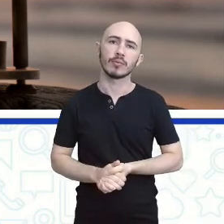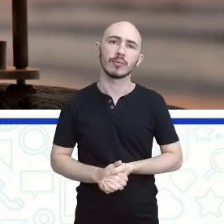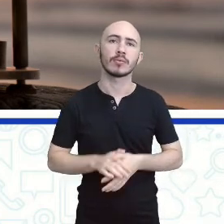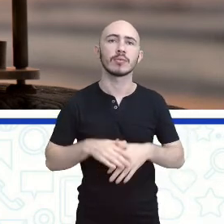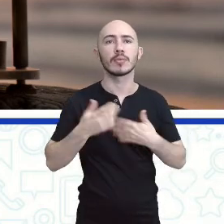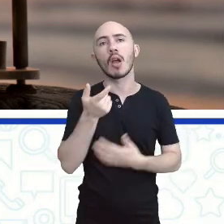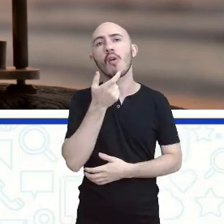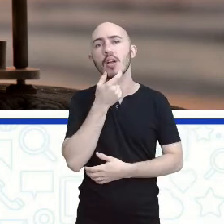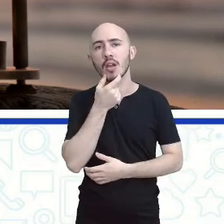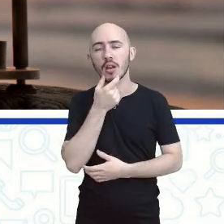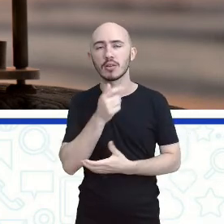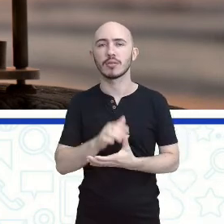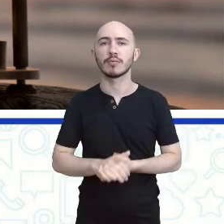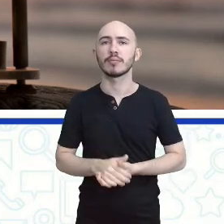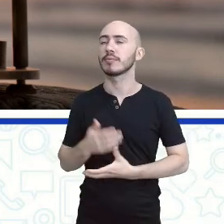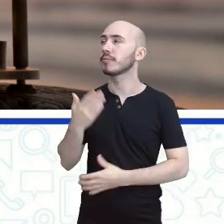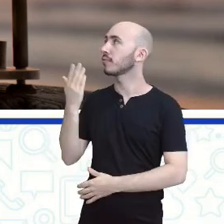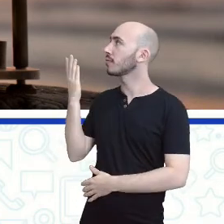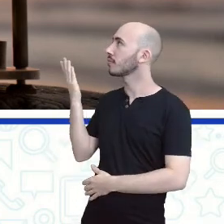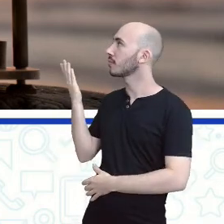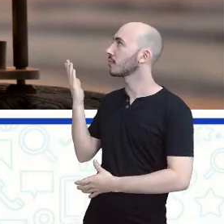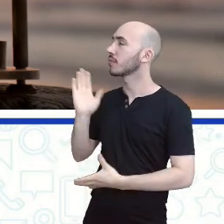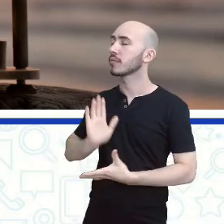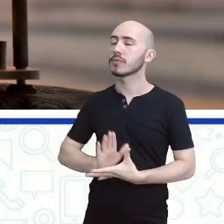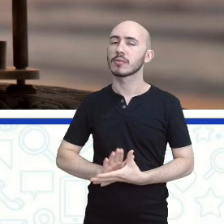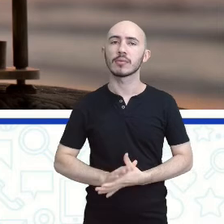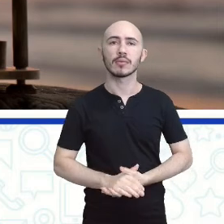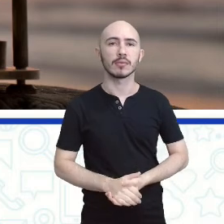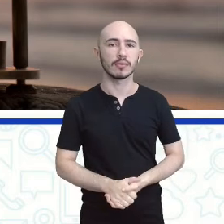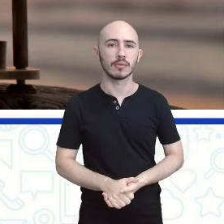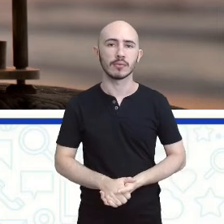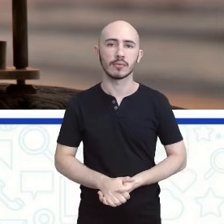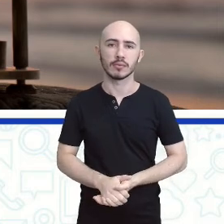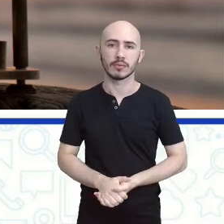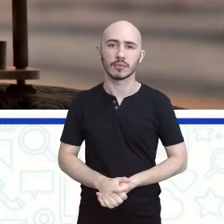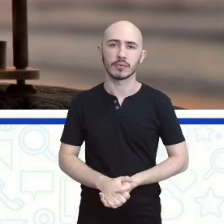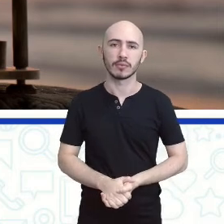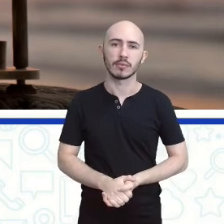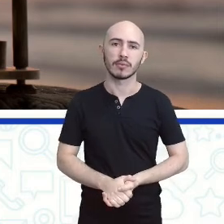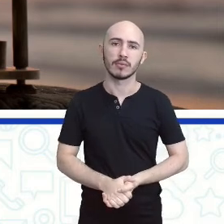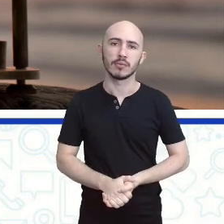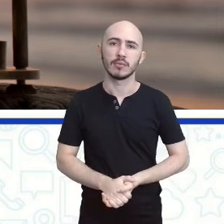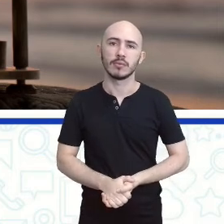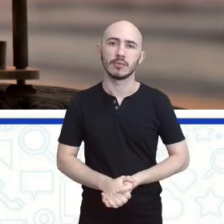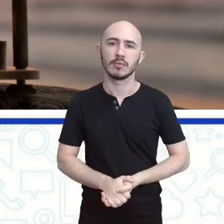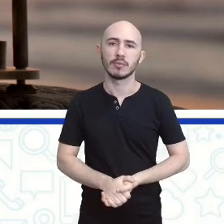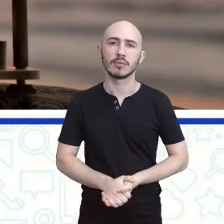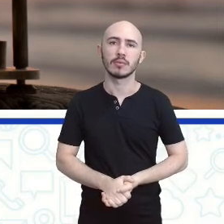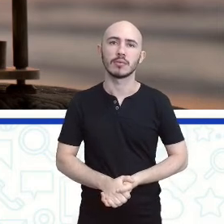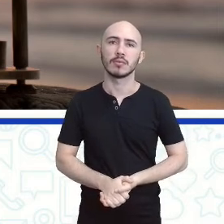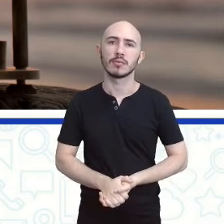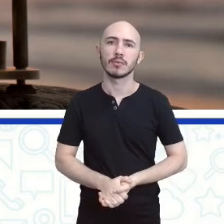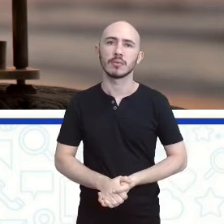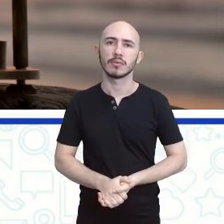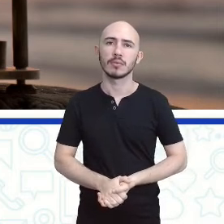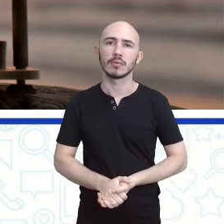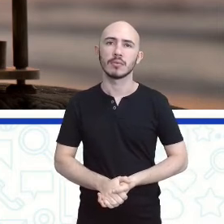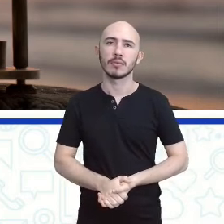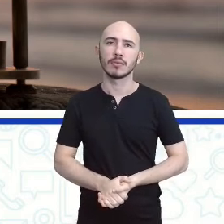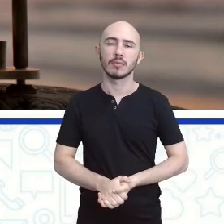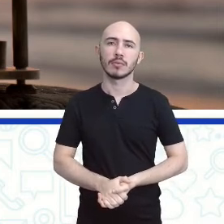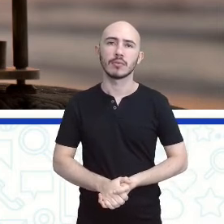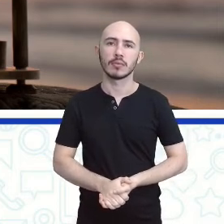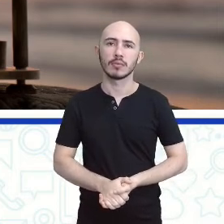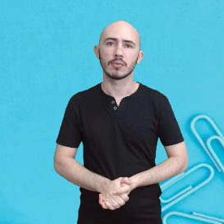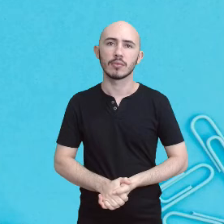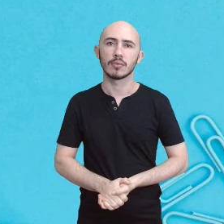inglês, ó, now, at the moment, yesterday, today, tomorrow, every day, daily. Então, perceba que